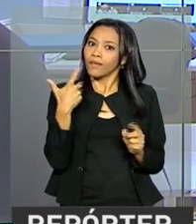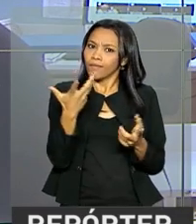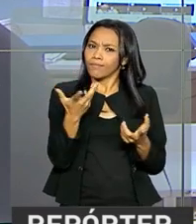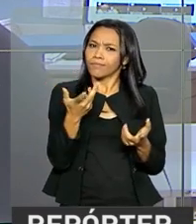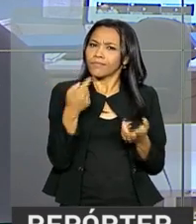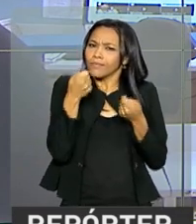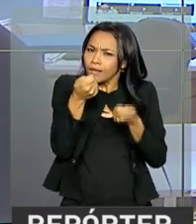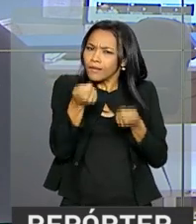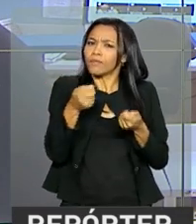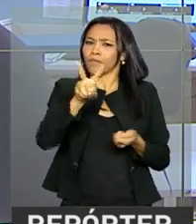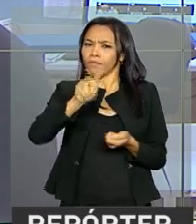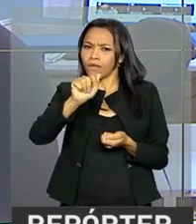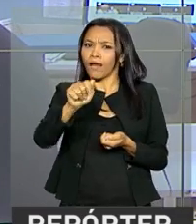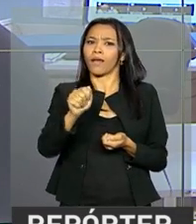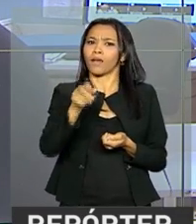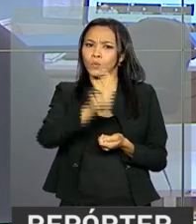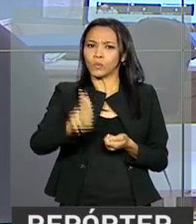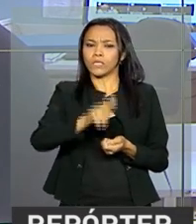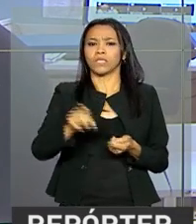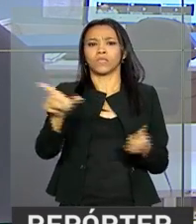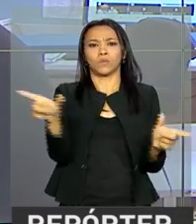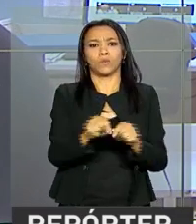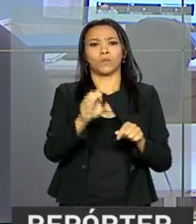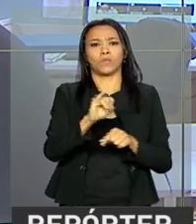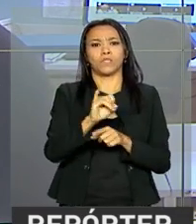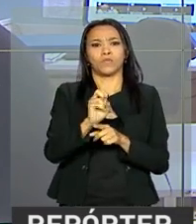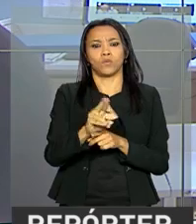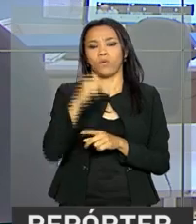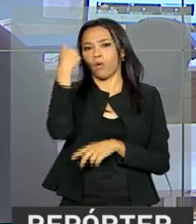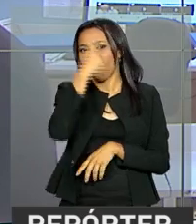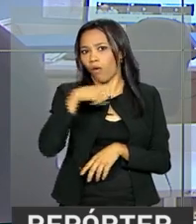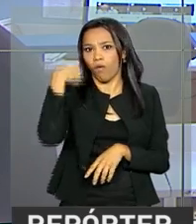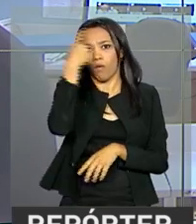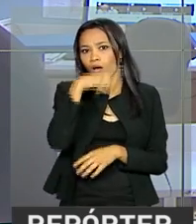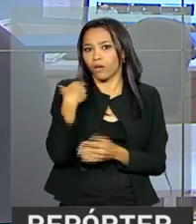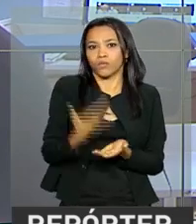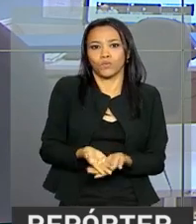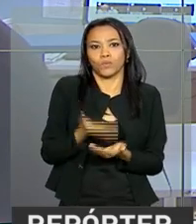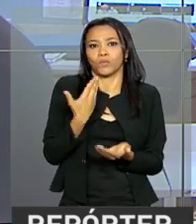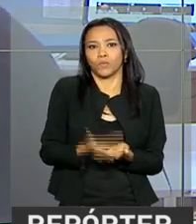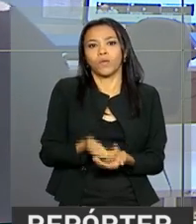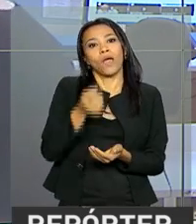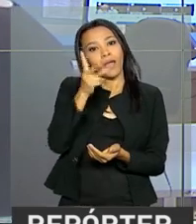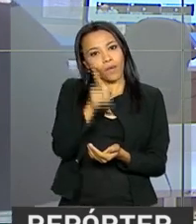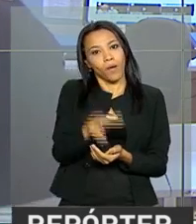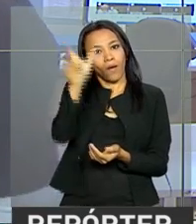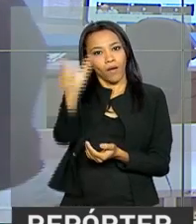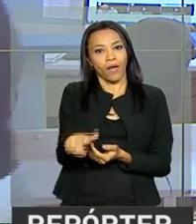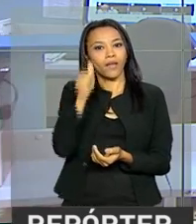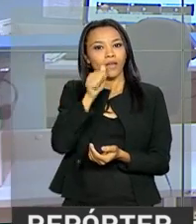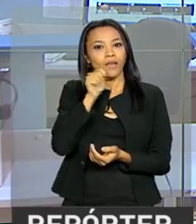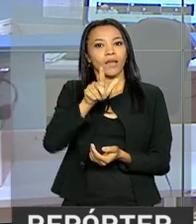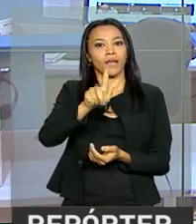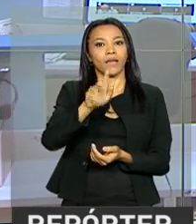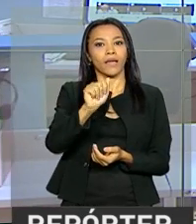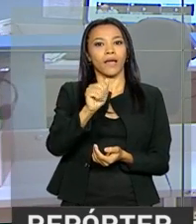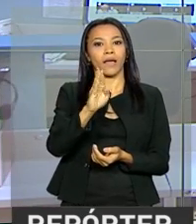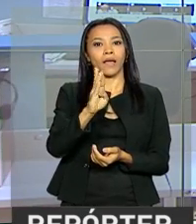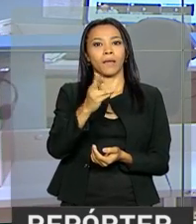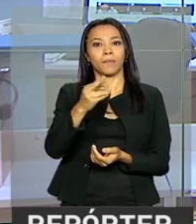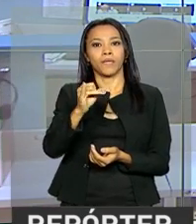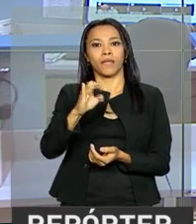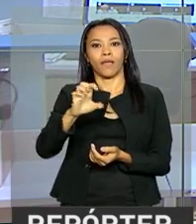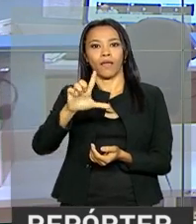universidade pública pelo cisu dedica horas do dia estudando é o caso da Gabriela estudante de